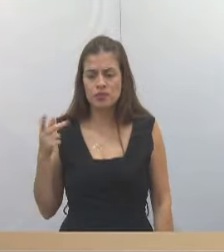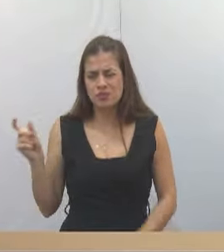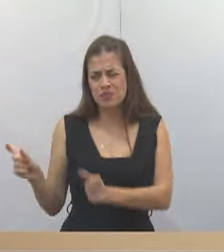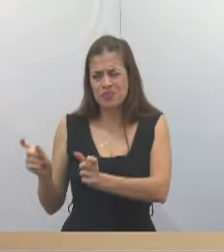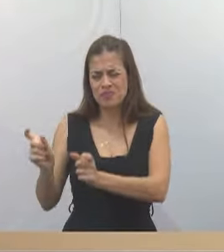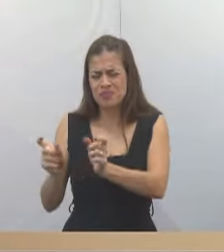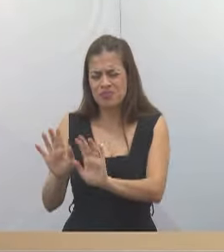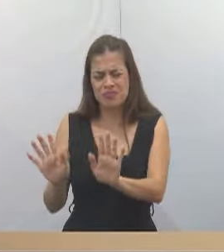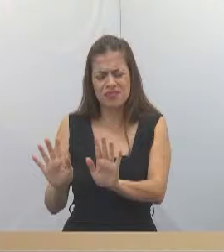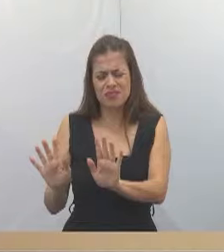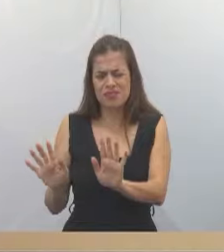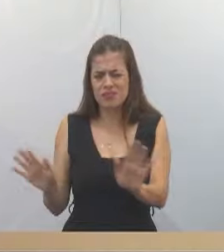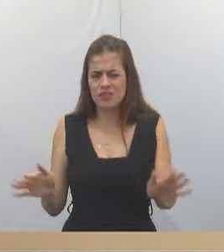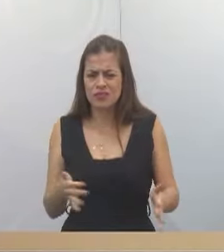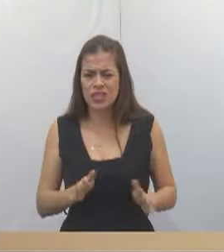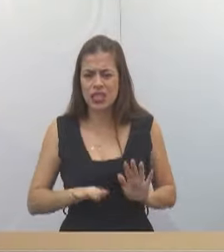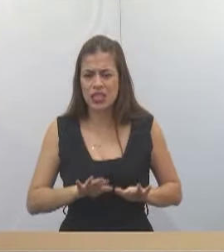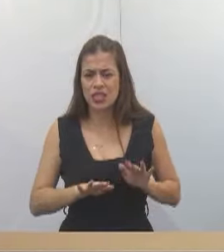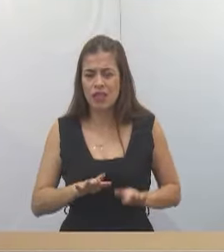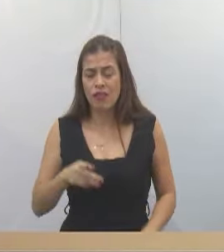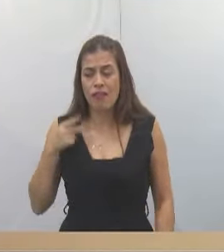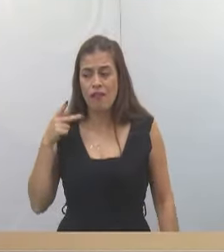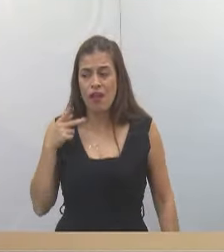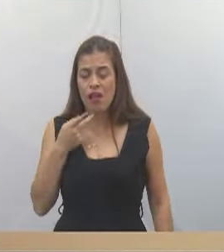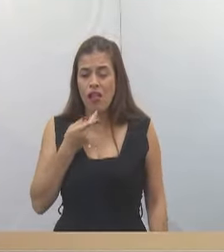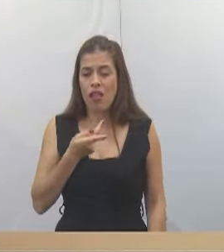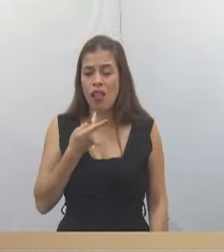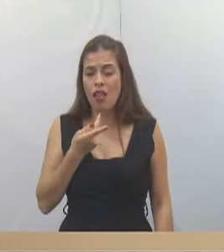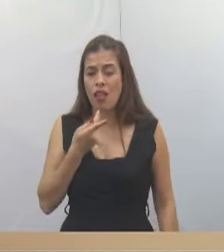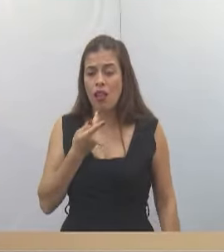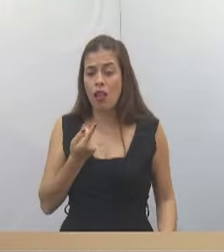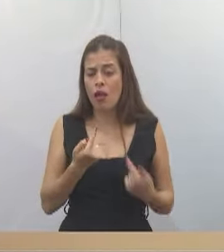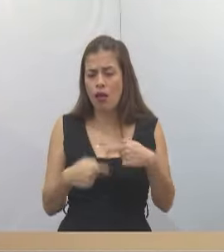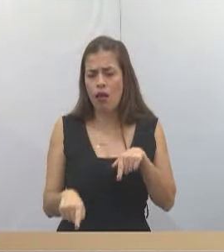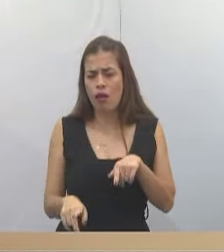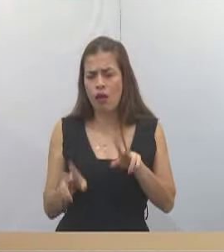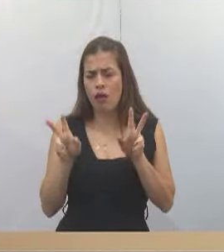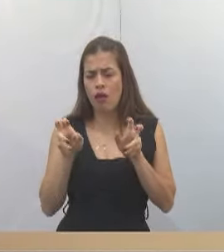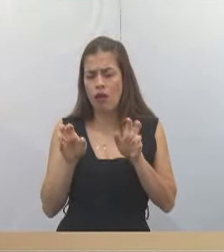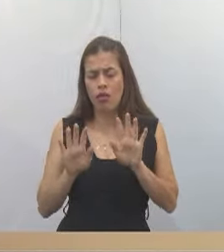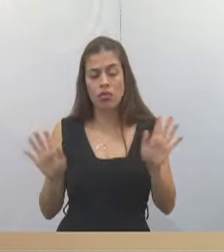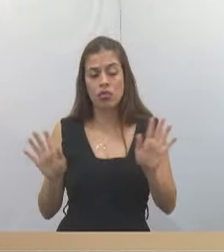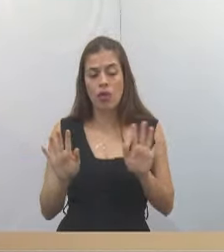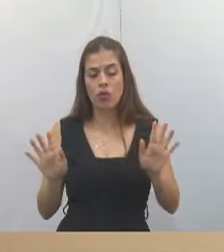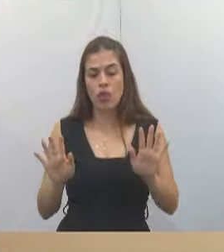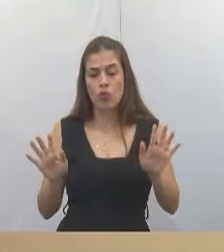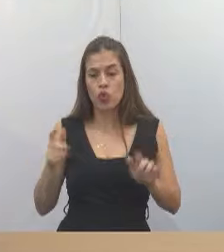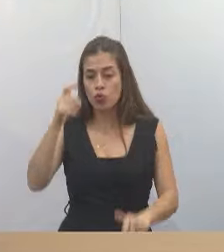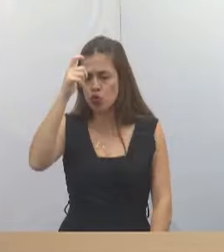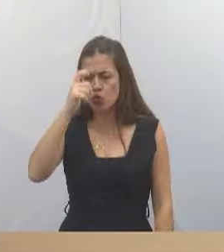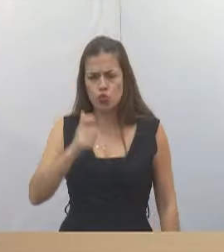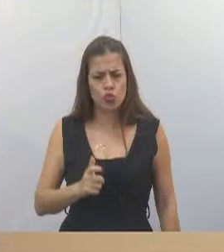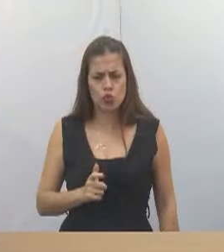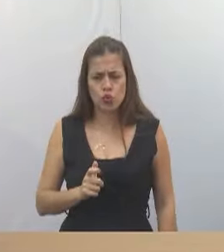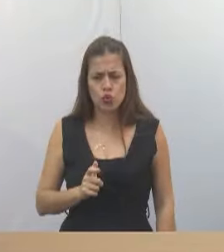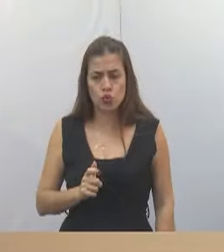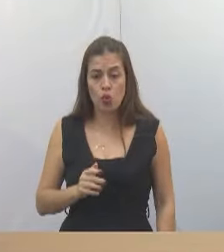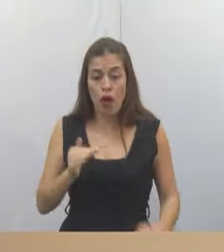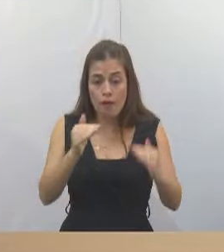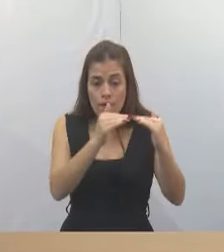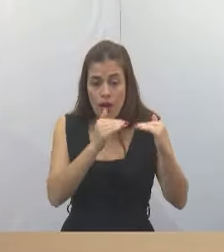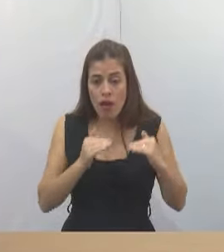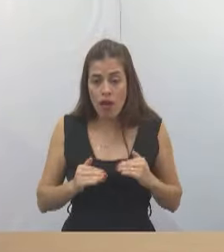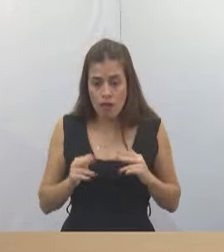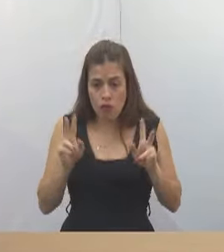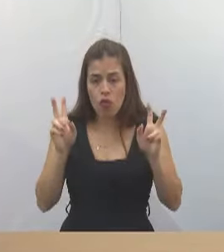não. Porque, às vezes, a fala diz assim, é contra a causa. Não, não sou contra a causa.